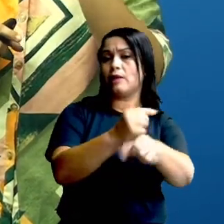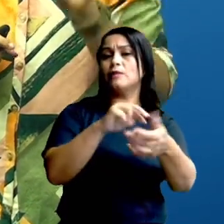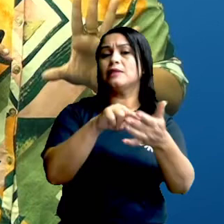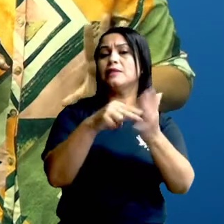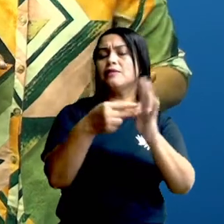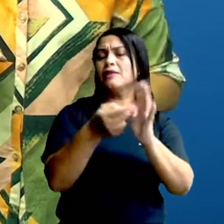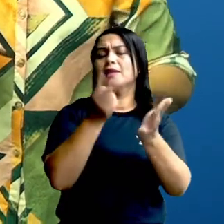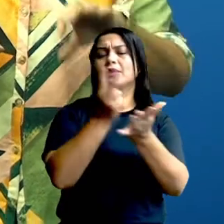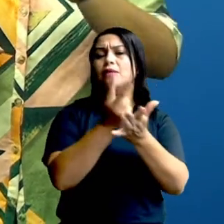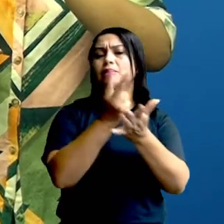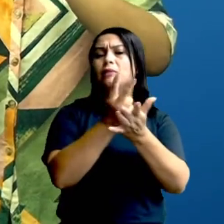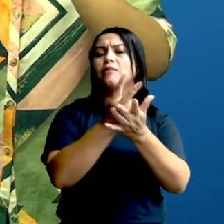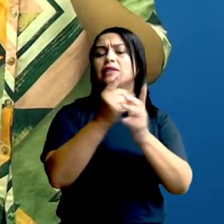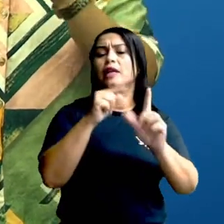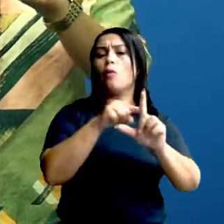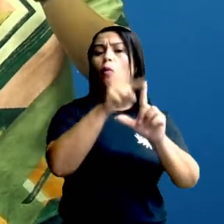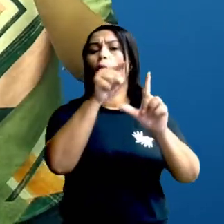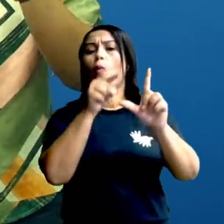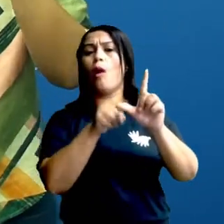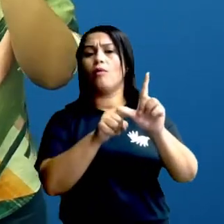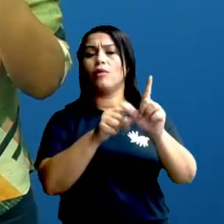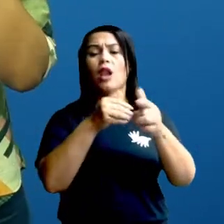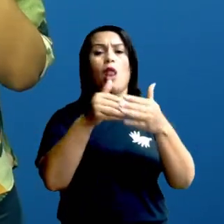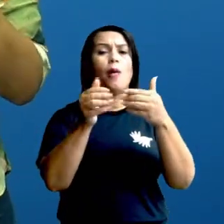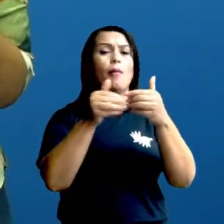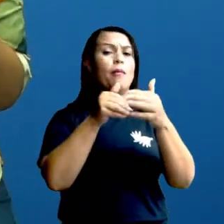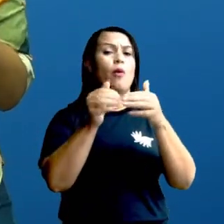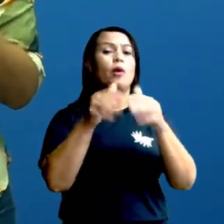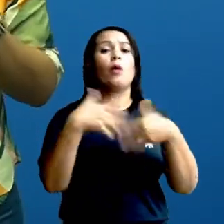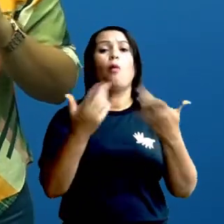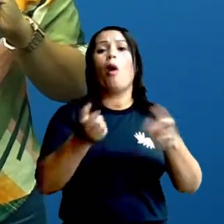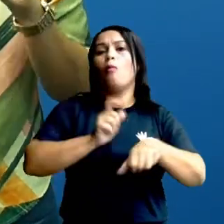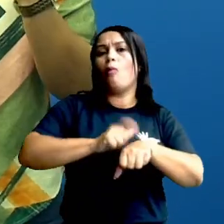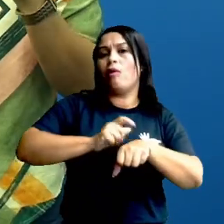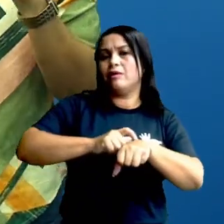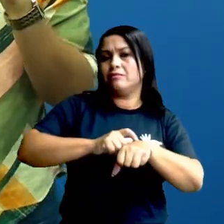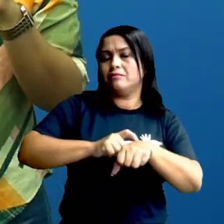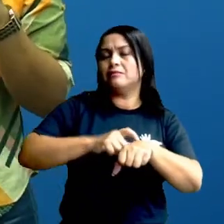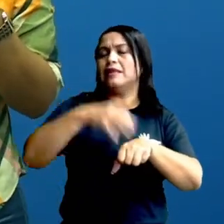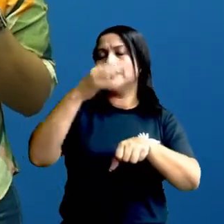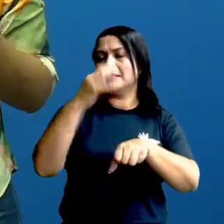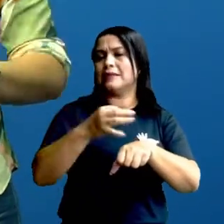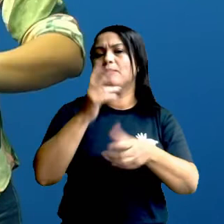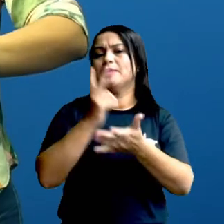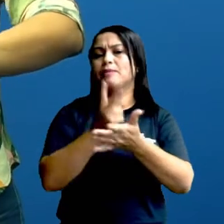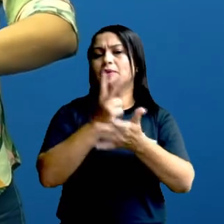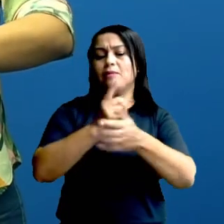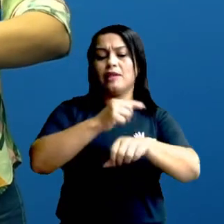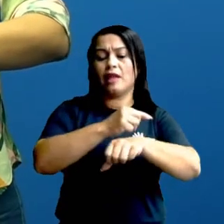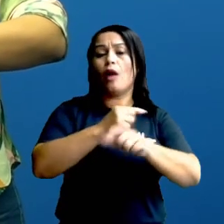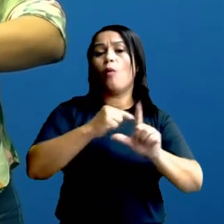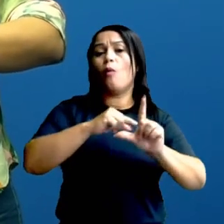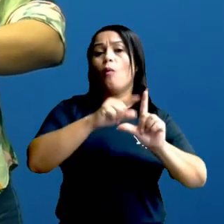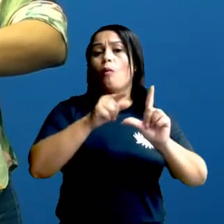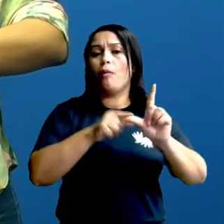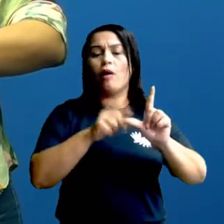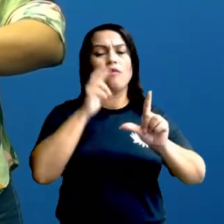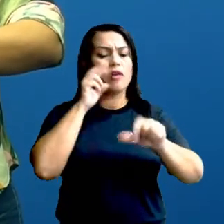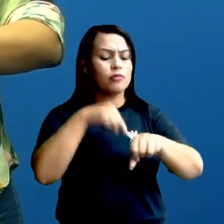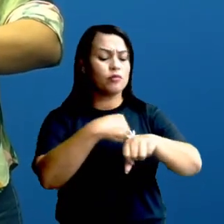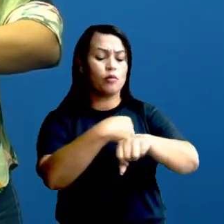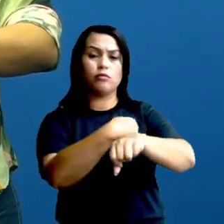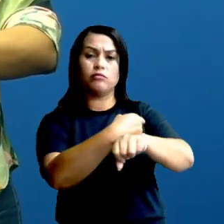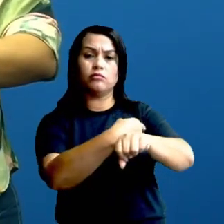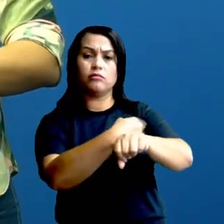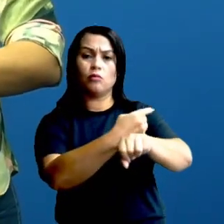forma sempre vai formar uma não importa qual seja a hora Tá certo então Qualquer que seja a hora você olhar para elas estão vendo assim ó